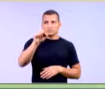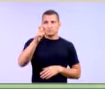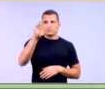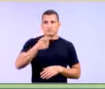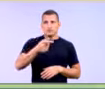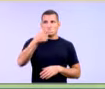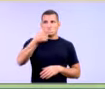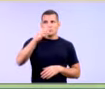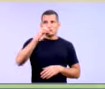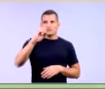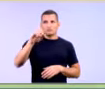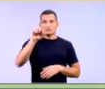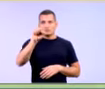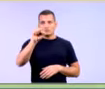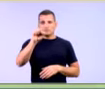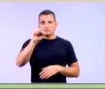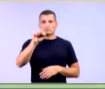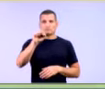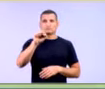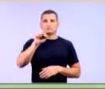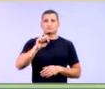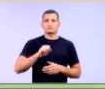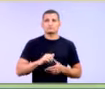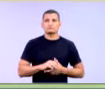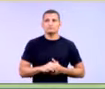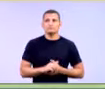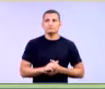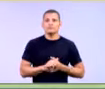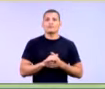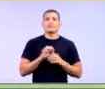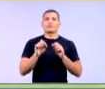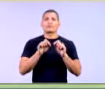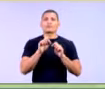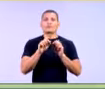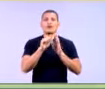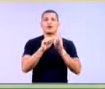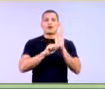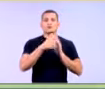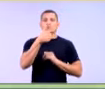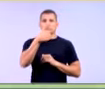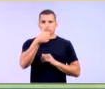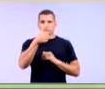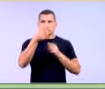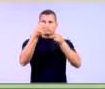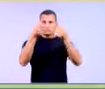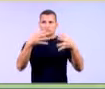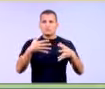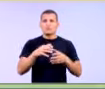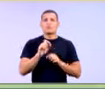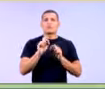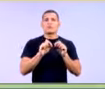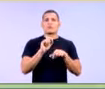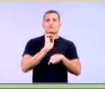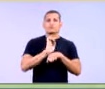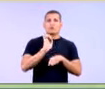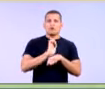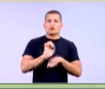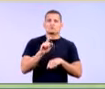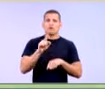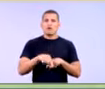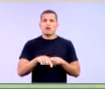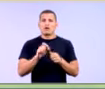11.788 desde 2008. O que o artigo 1 diz? Que estágio é um